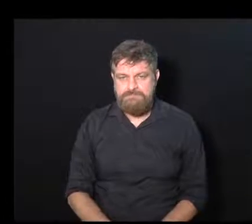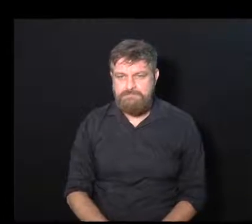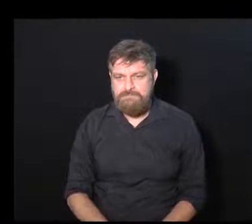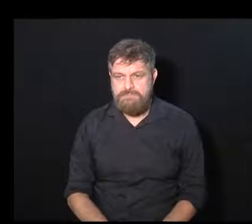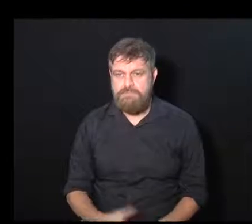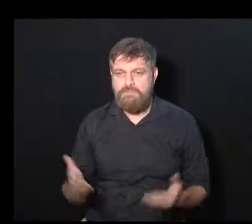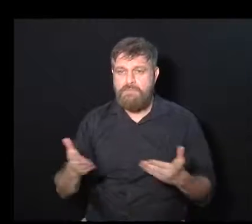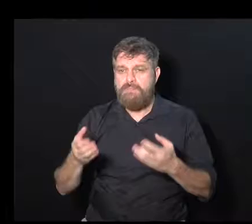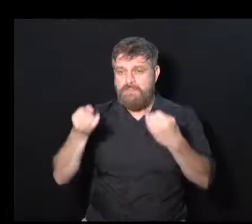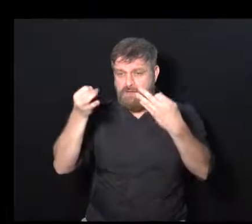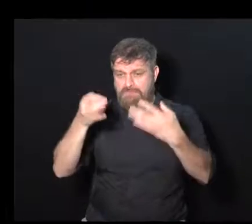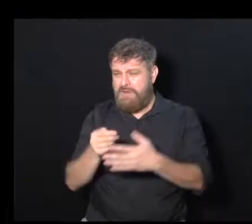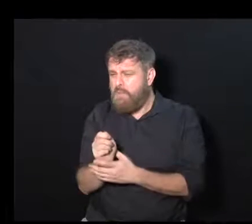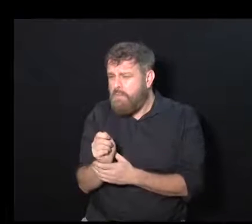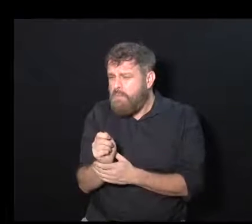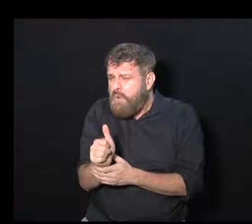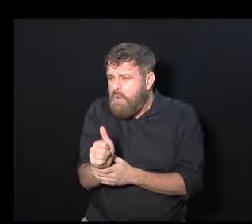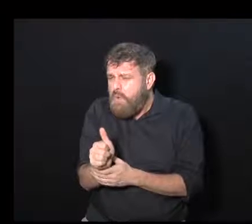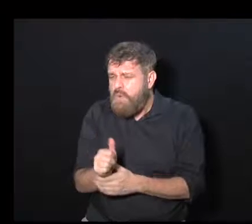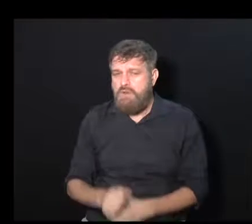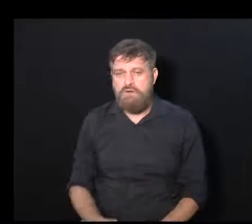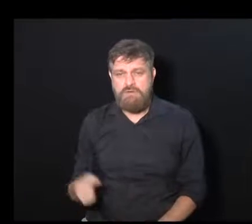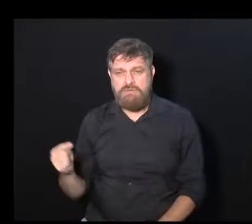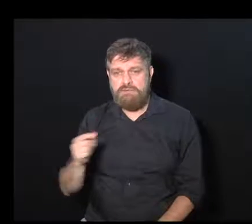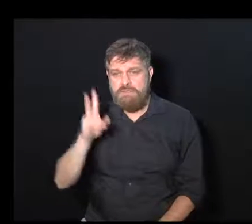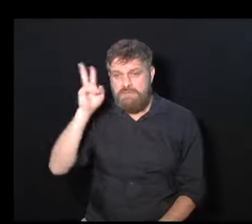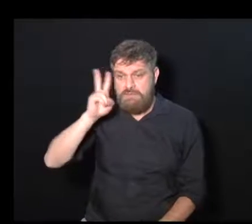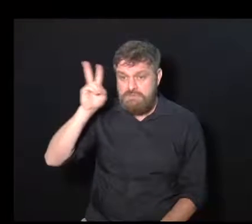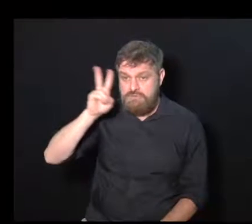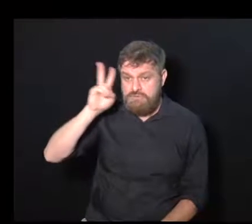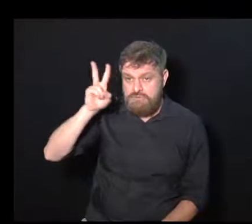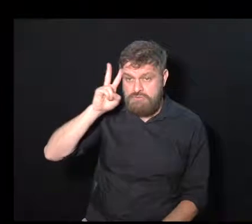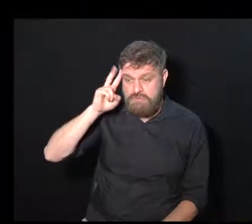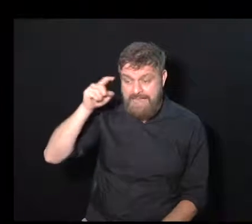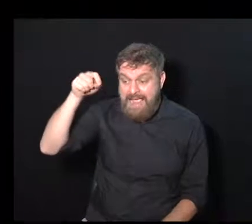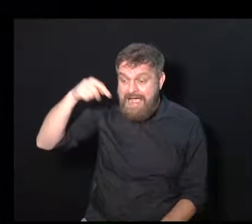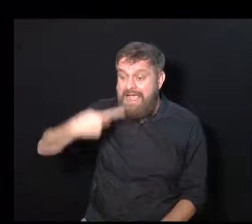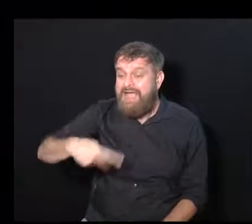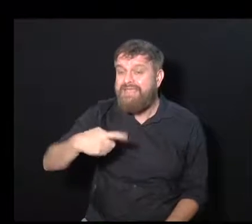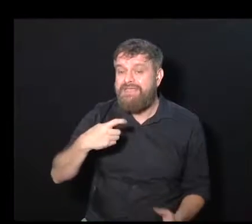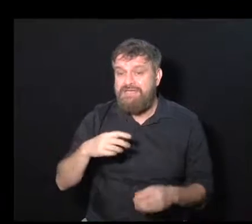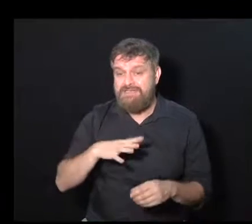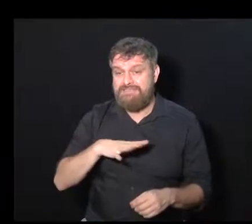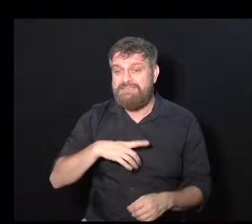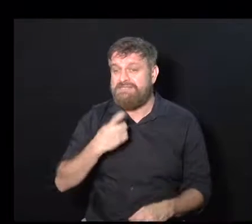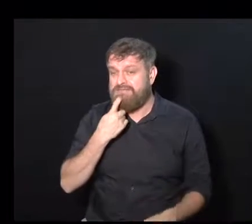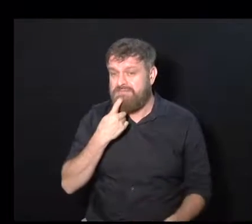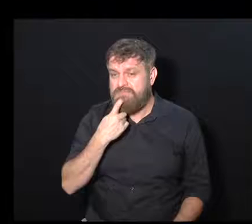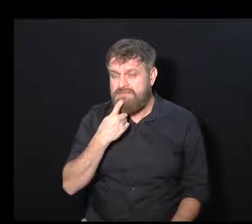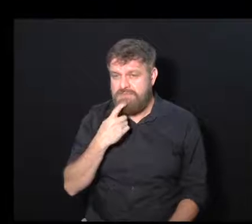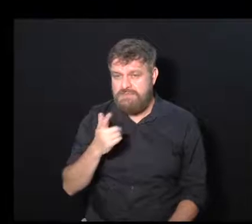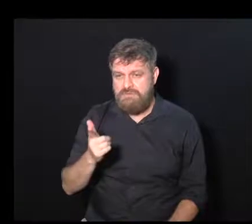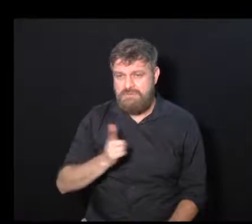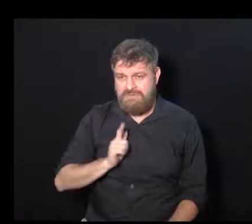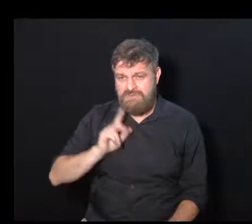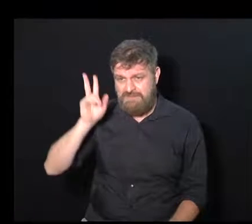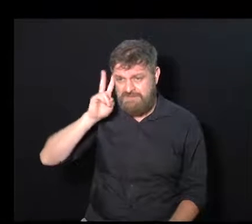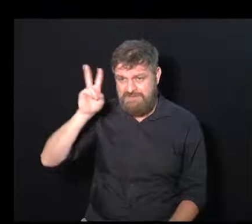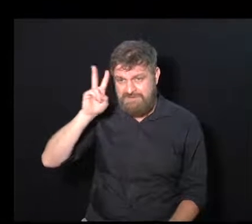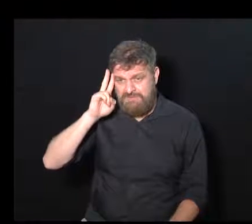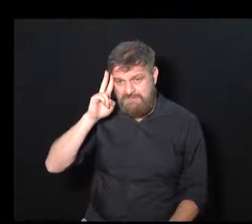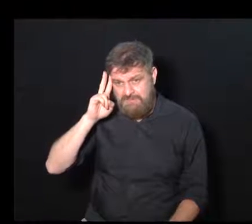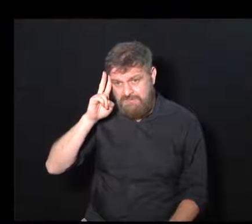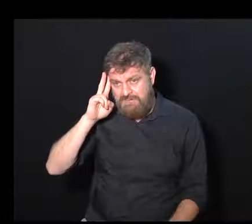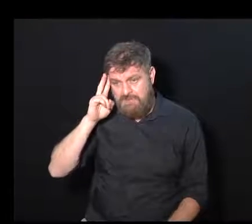Agora, falando um pouco do histórico da fitoterapia em Campinas. Então, a gente tem um histórico muito